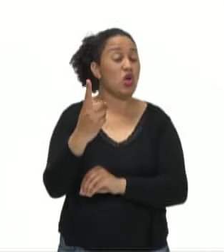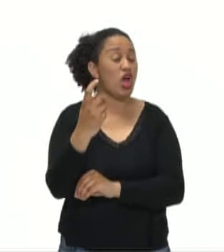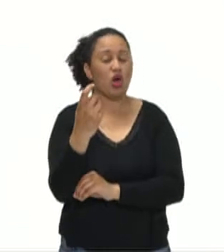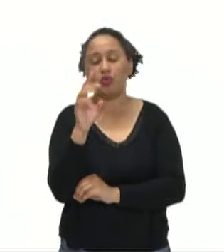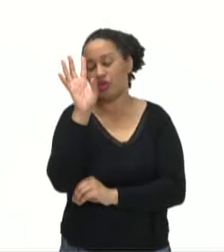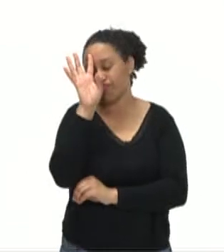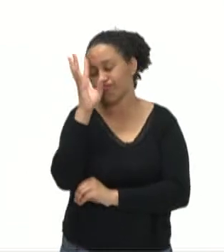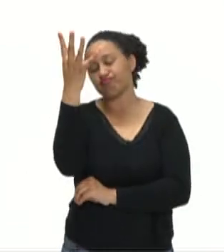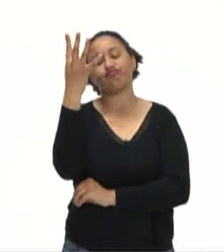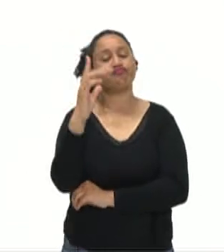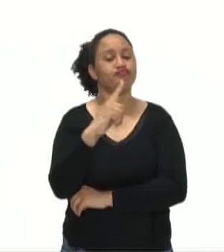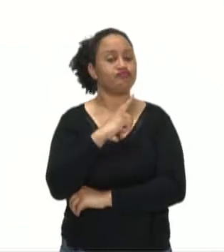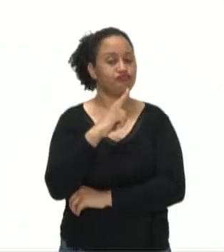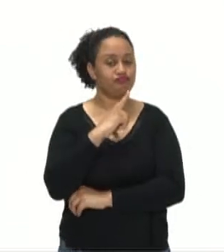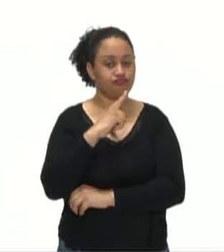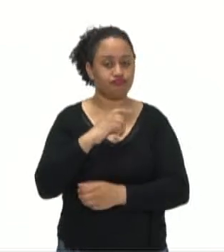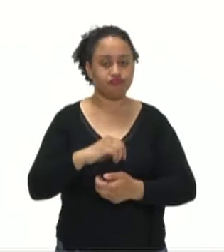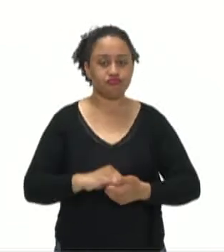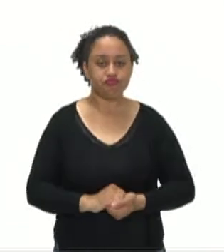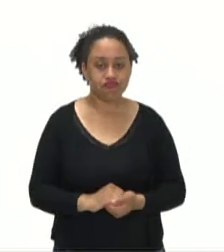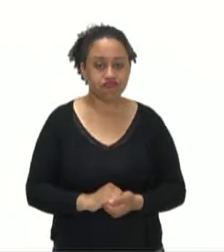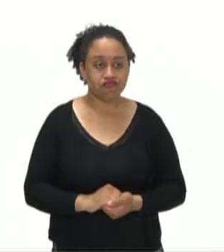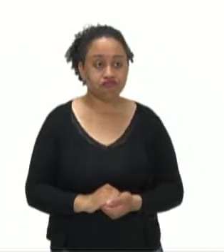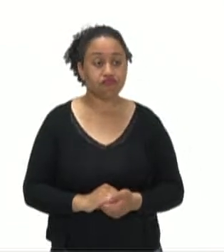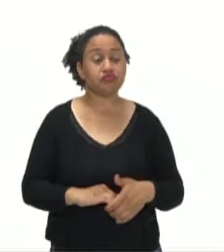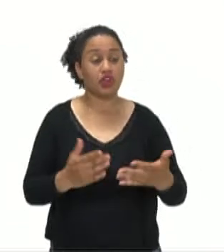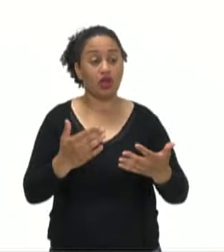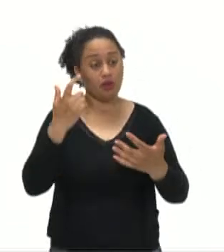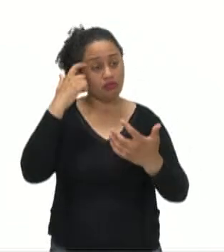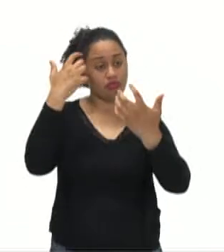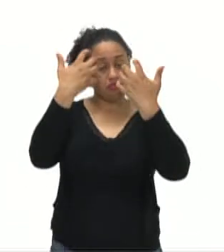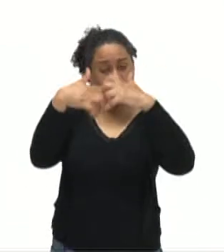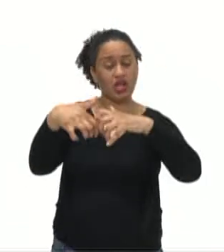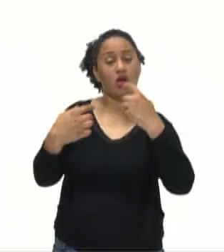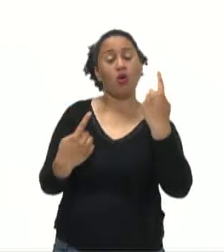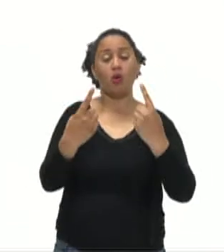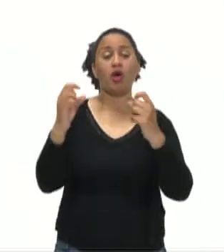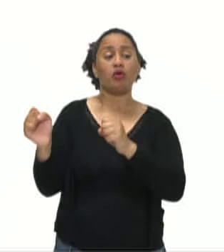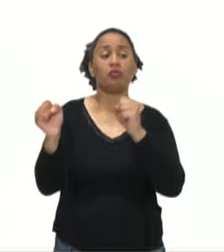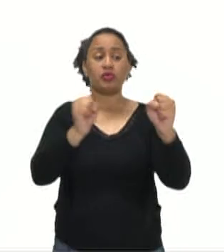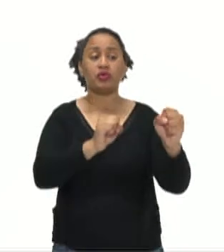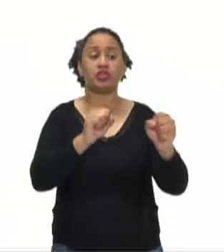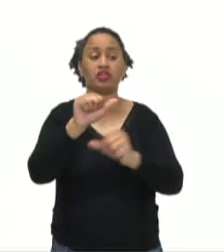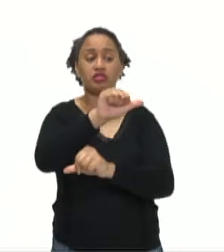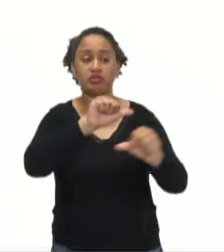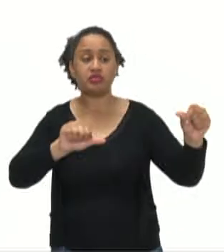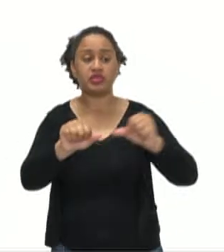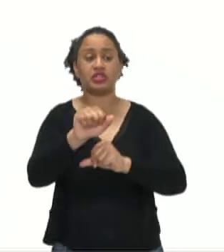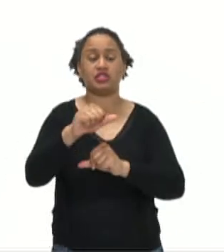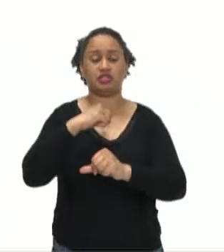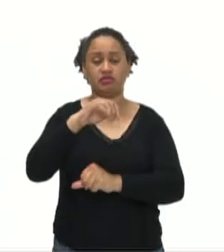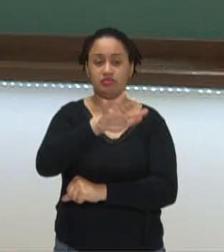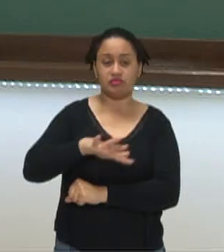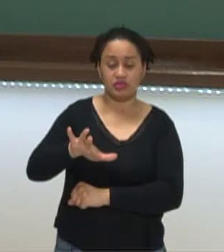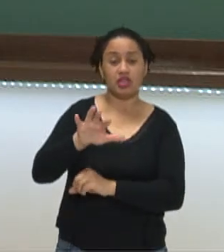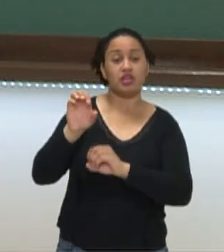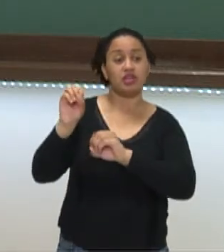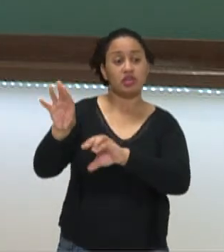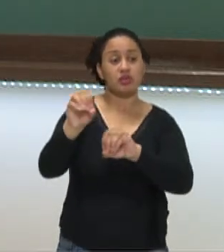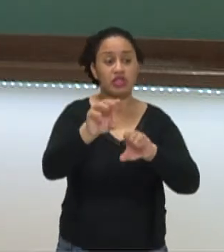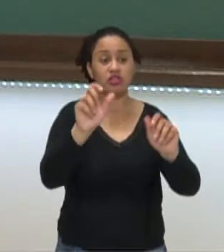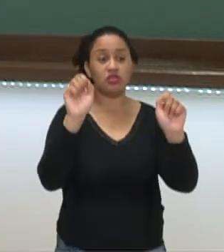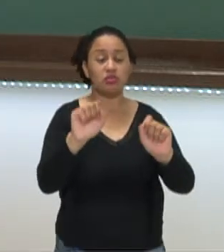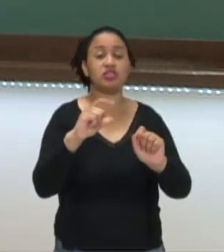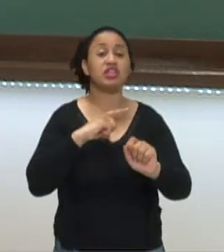única solução. Agora reflita aí. Qual o poder de transformação da realidade que a educação